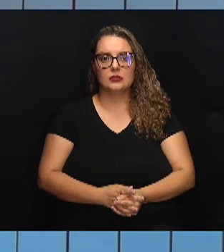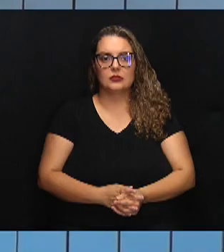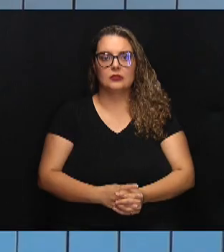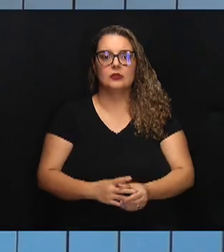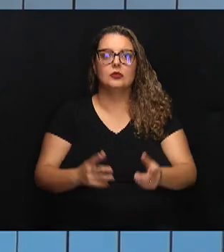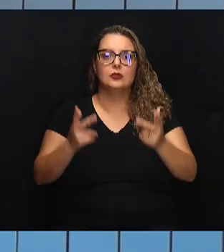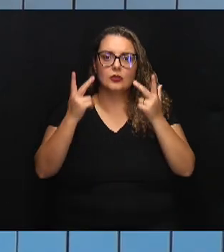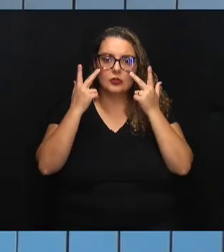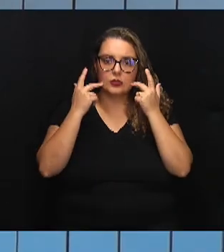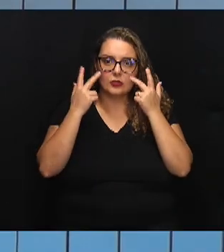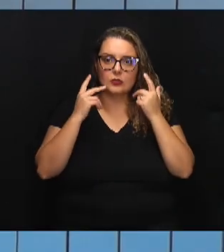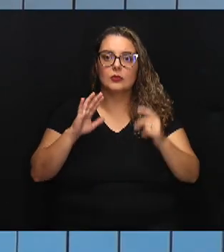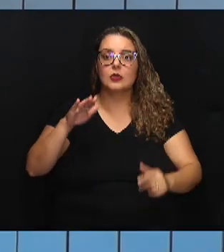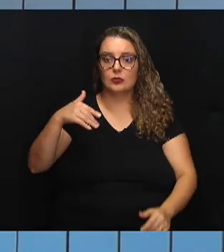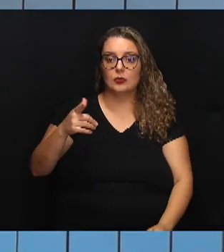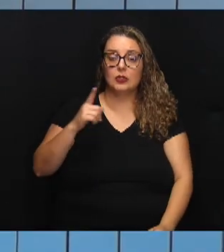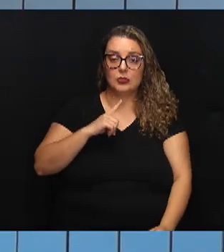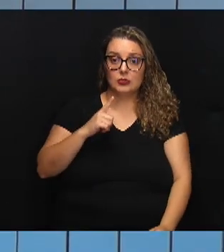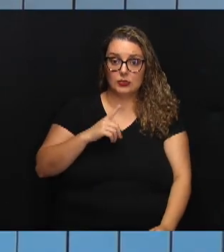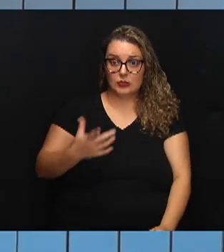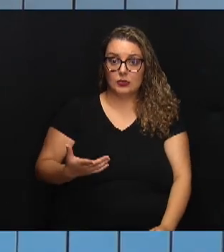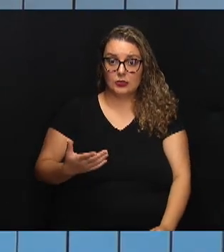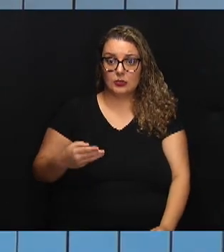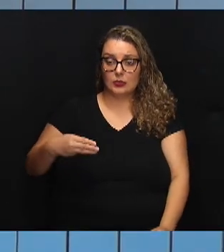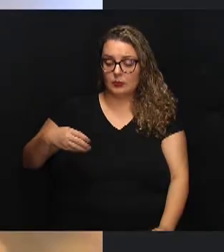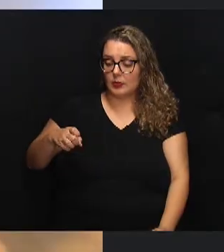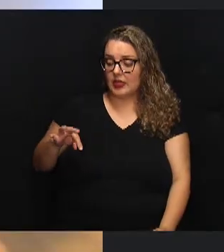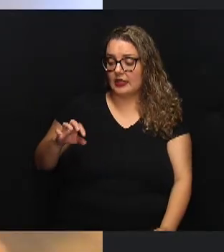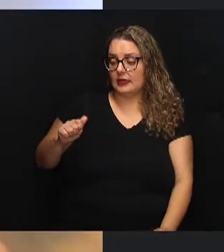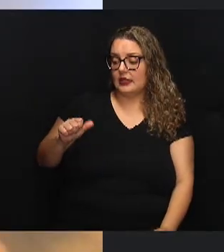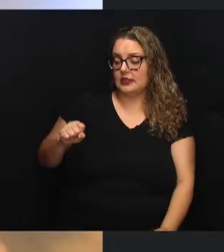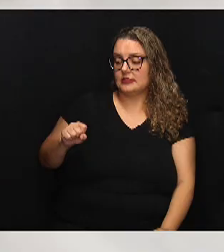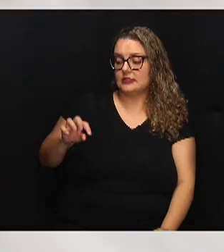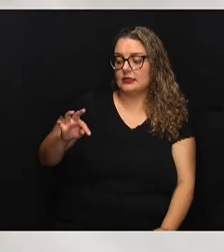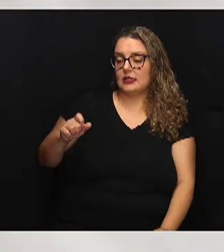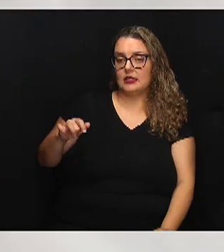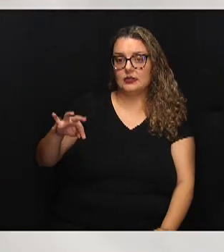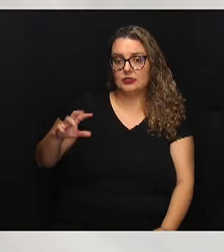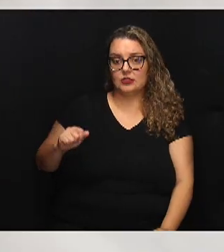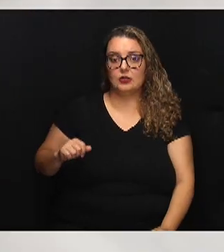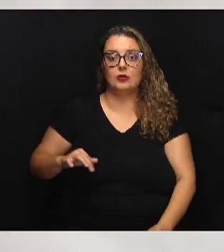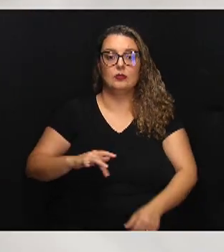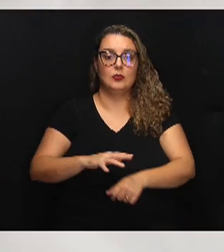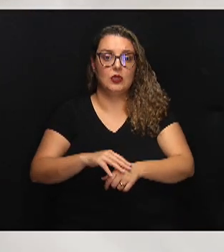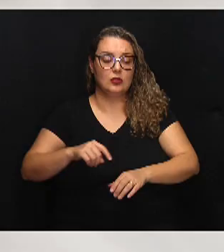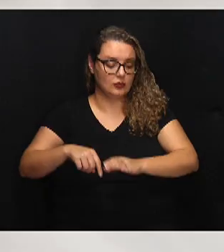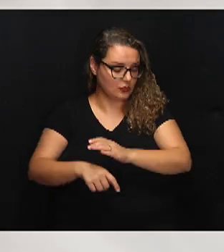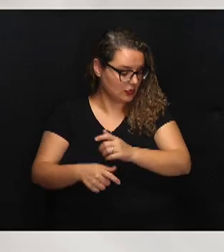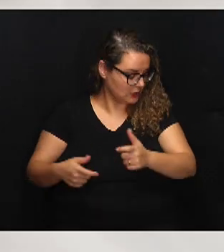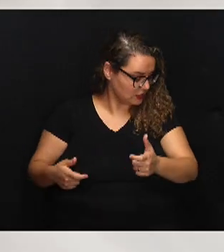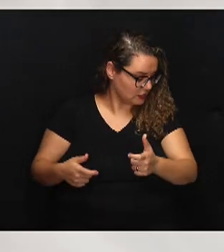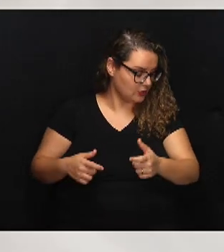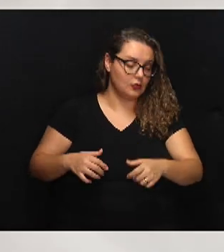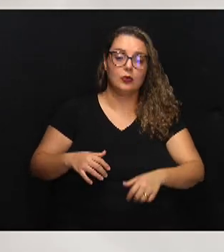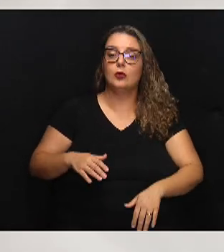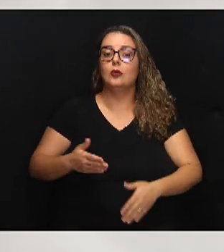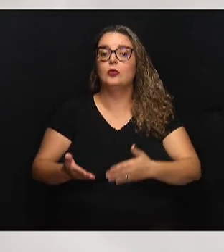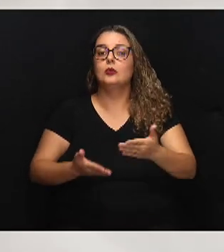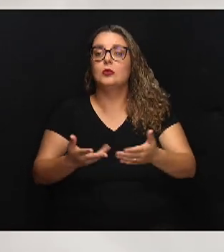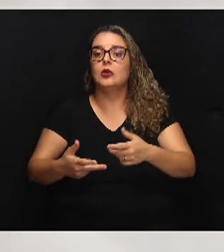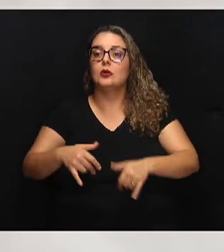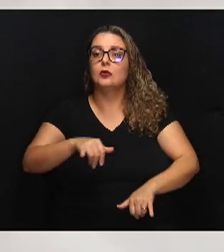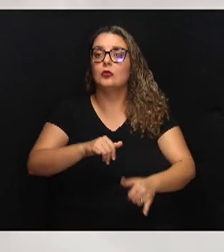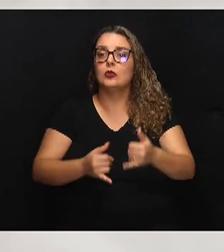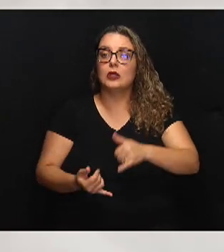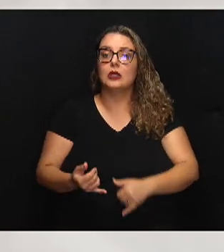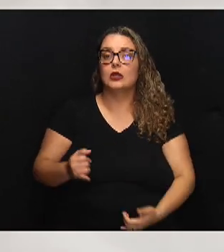Geralmente, quando a gente tem uma doença metastática, uma doença avançada, o tratamento com quimioterapia,